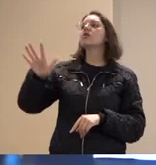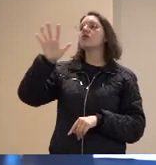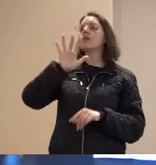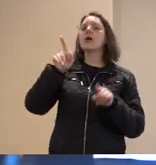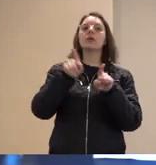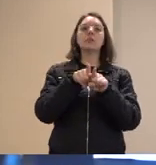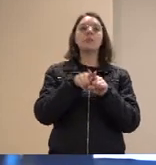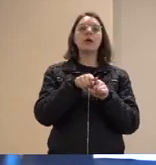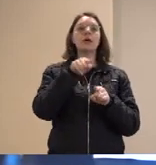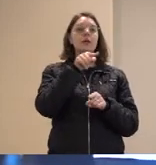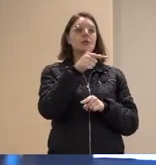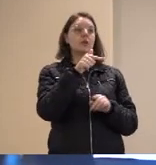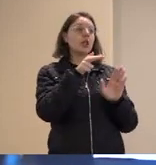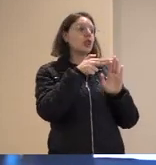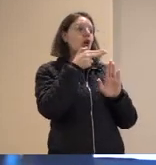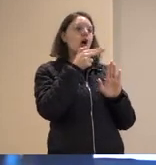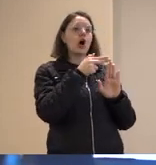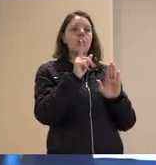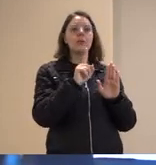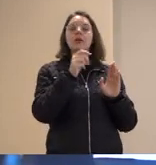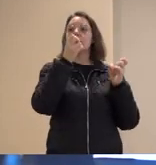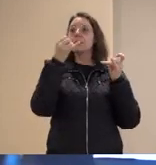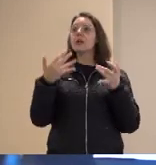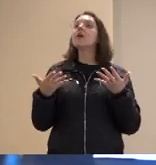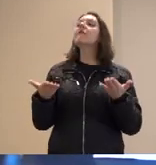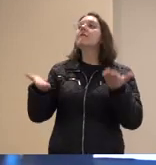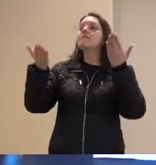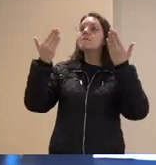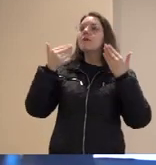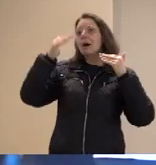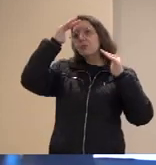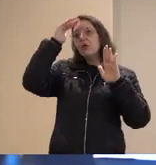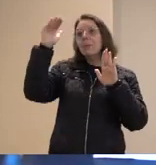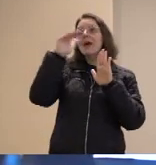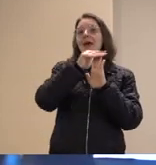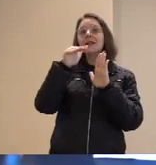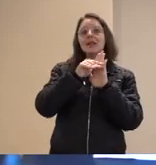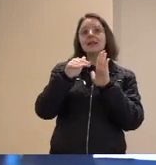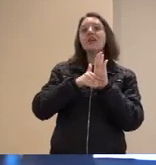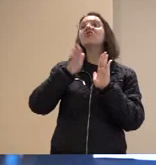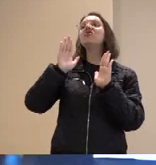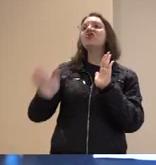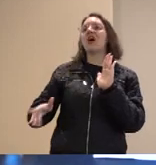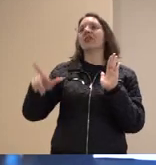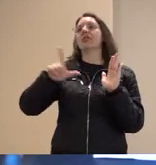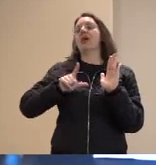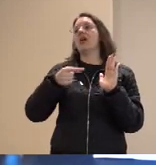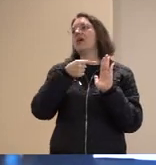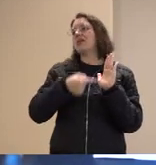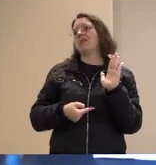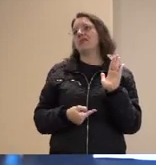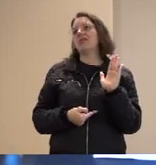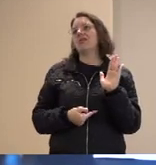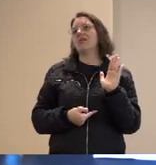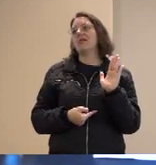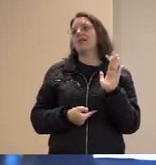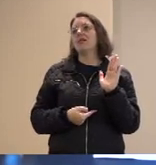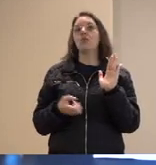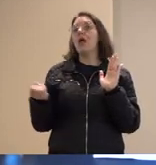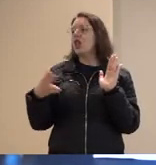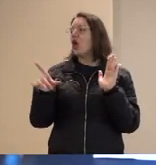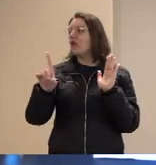as normas. Ele diz, vamos cumprir as normas vigentes. Então, pensem,